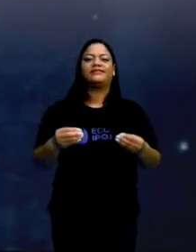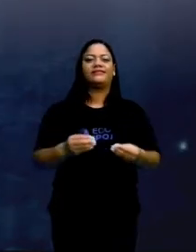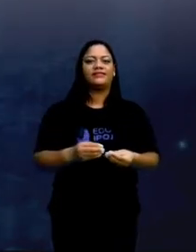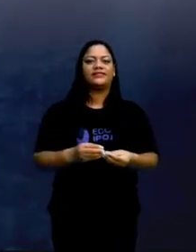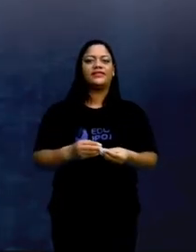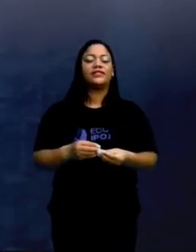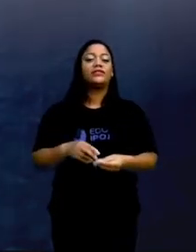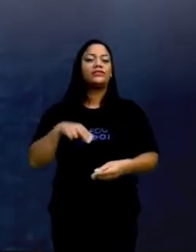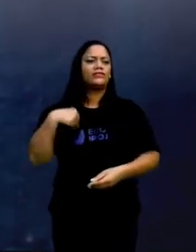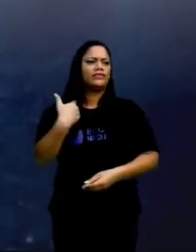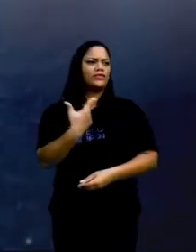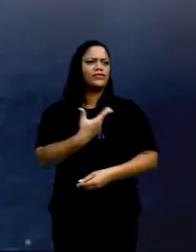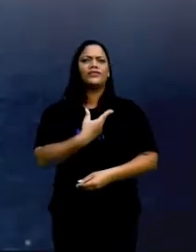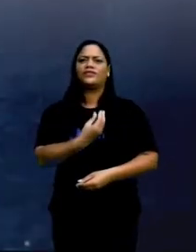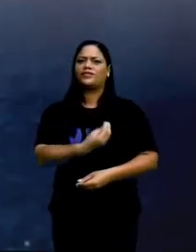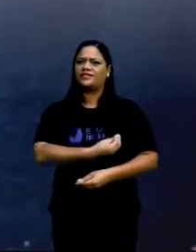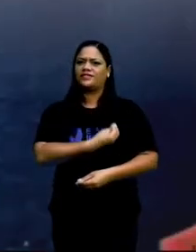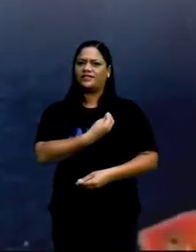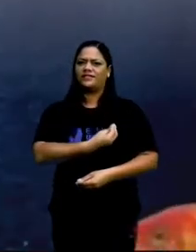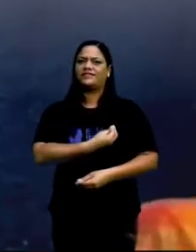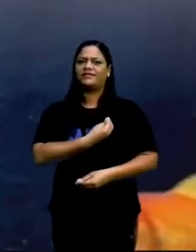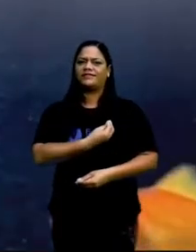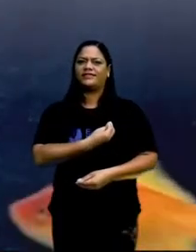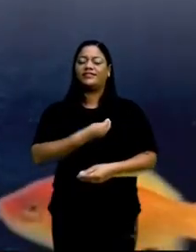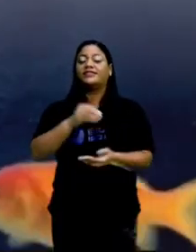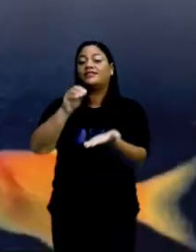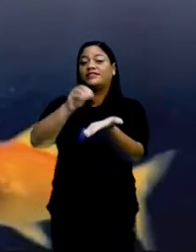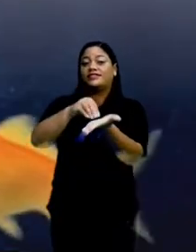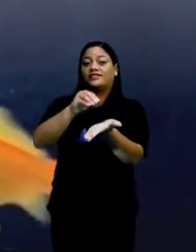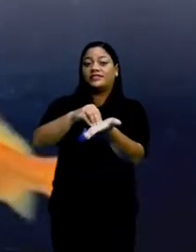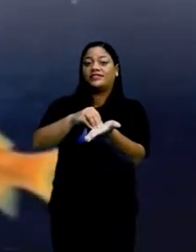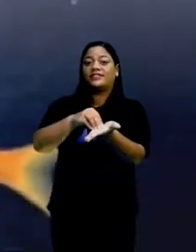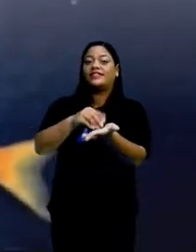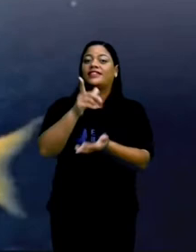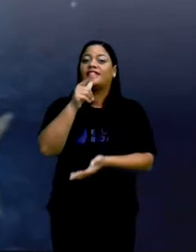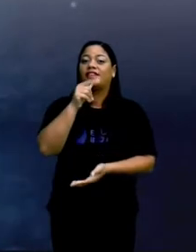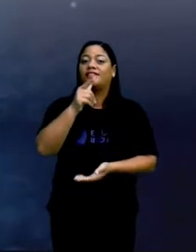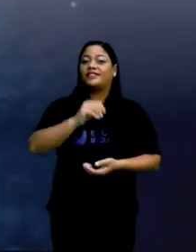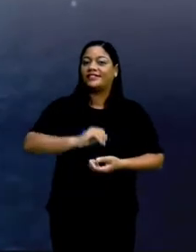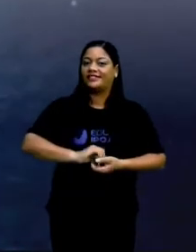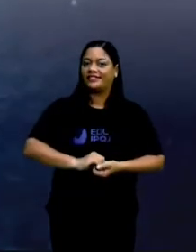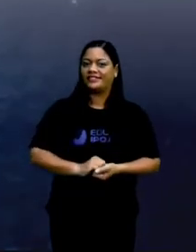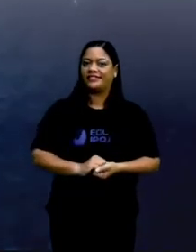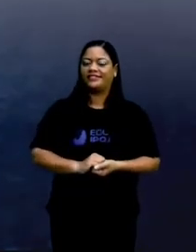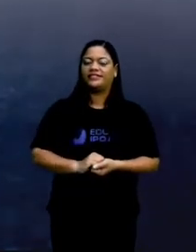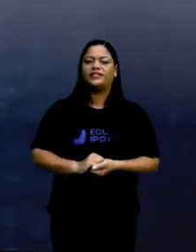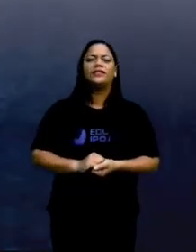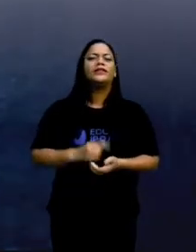Então o que a gente vai fazer se não tem água?